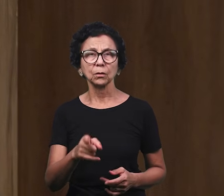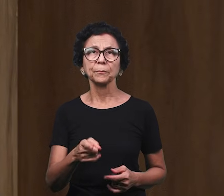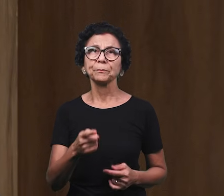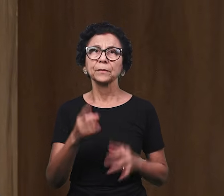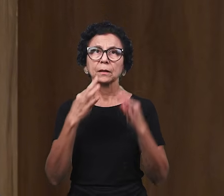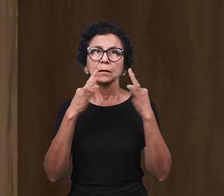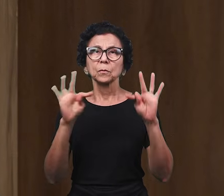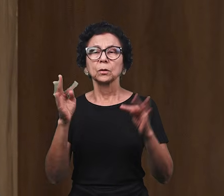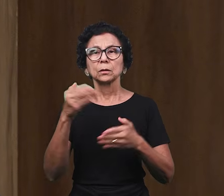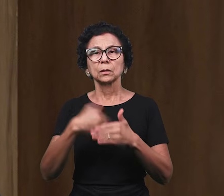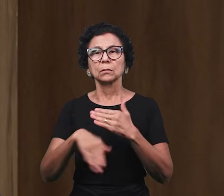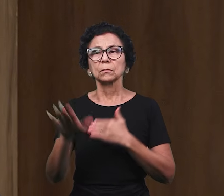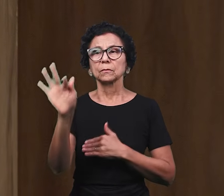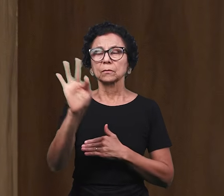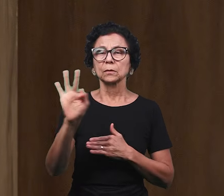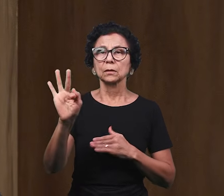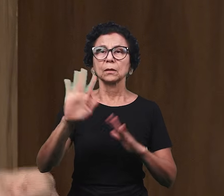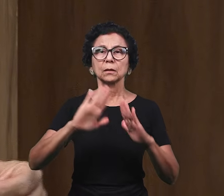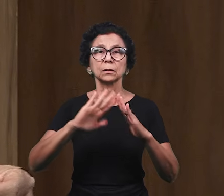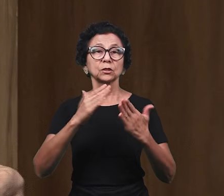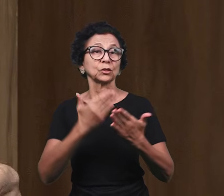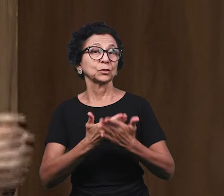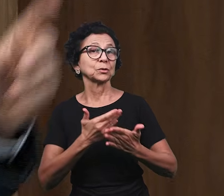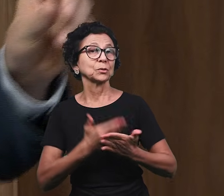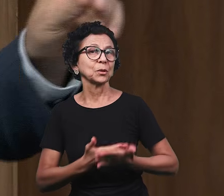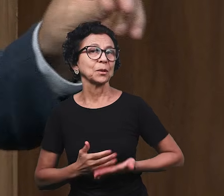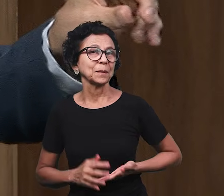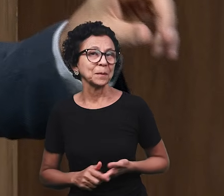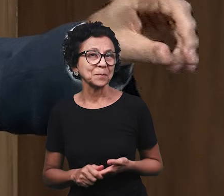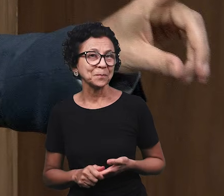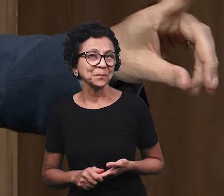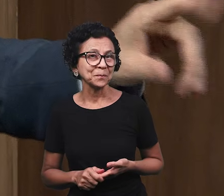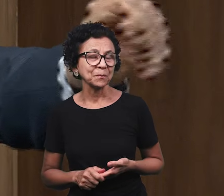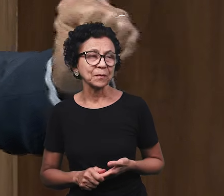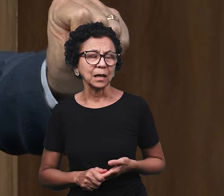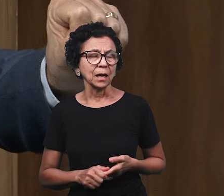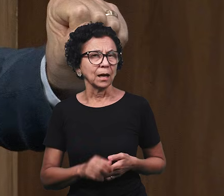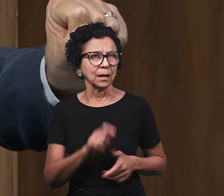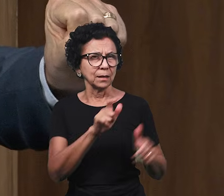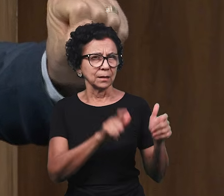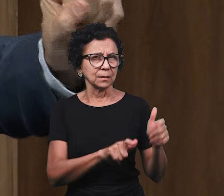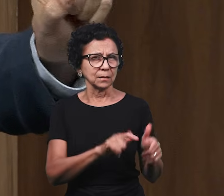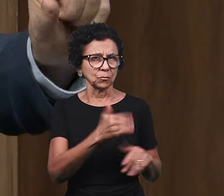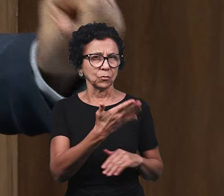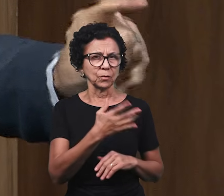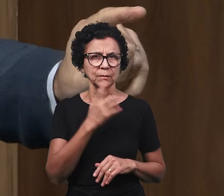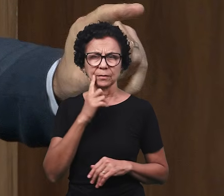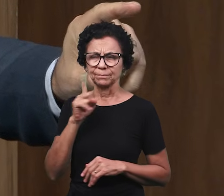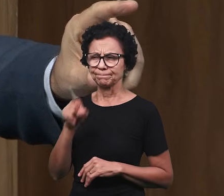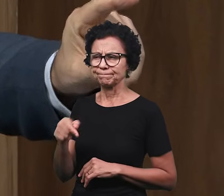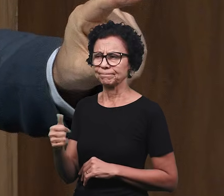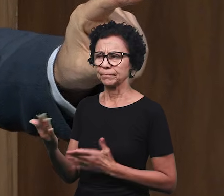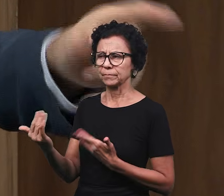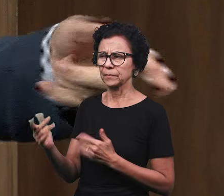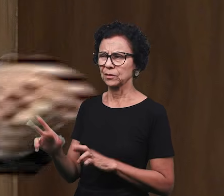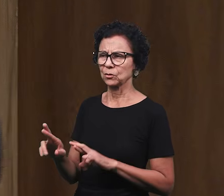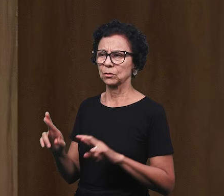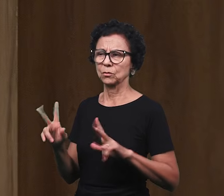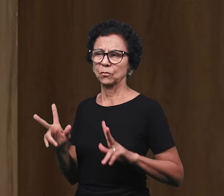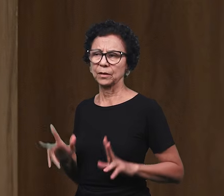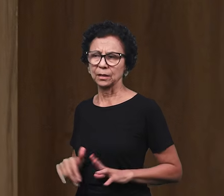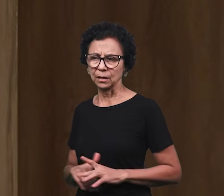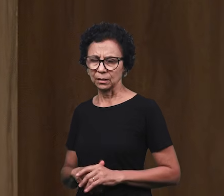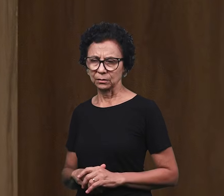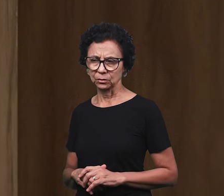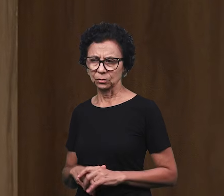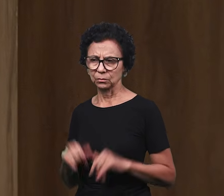na escola, você vai, olha, aquele jovem diferente. Aquele jovem, você não pode ser